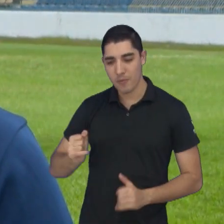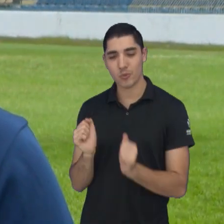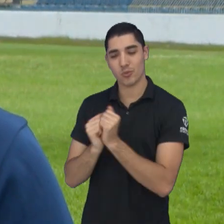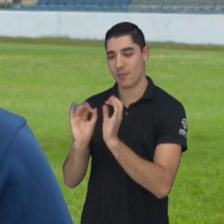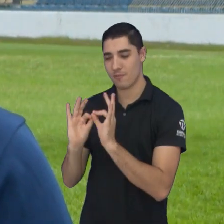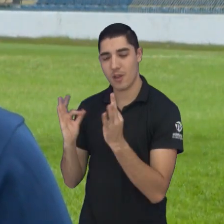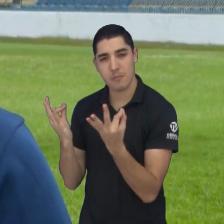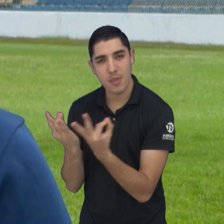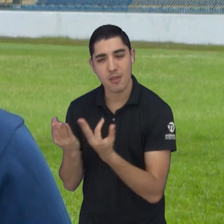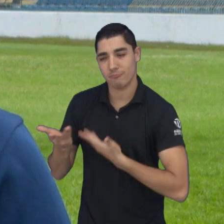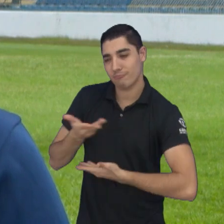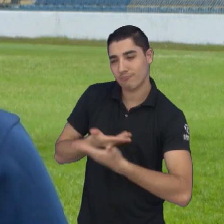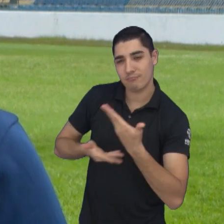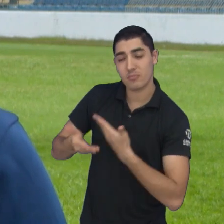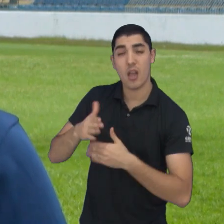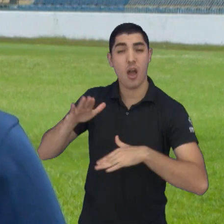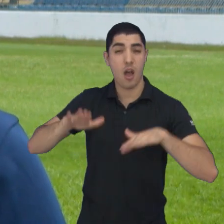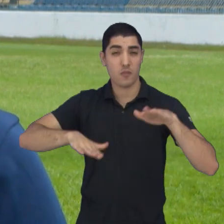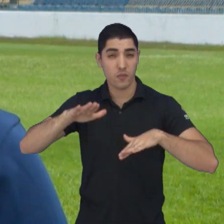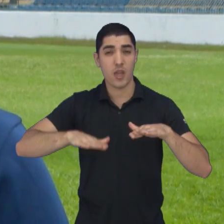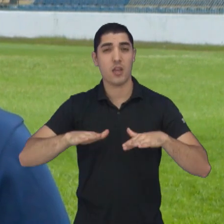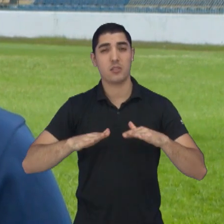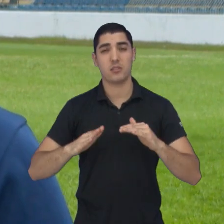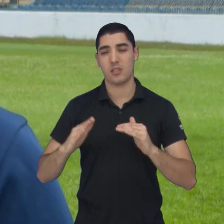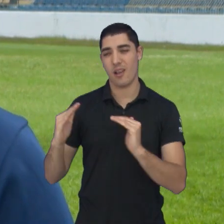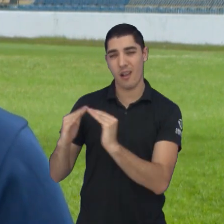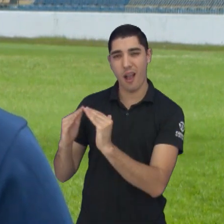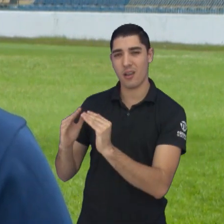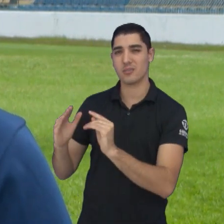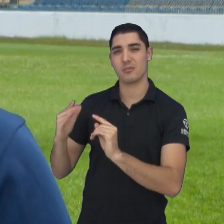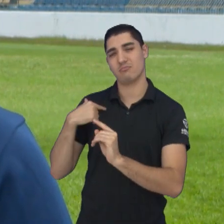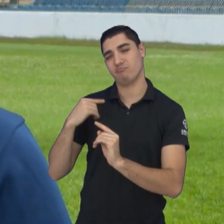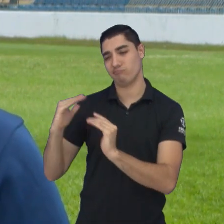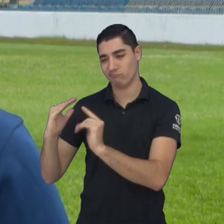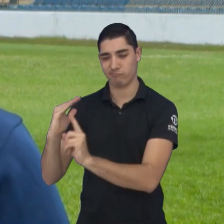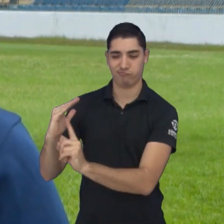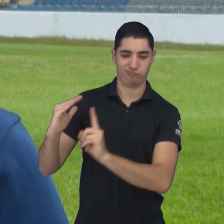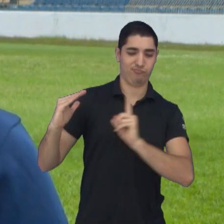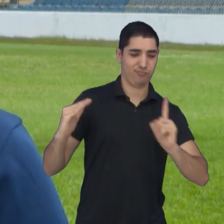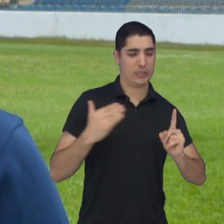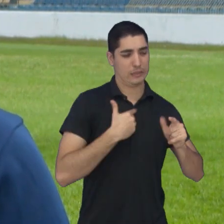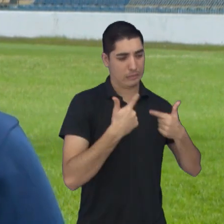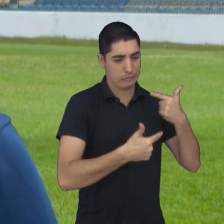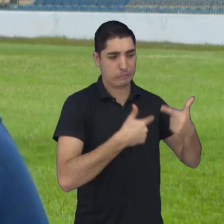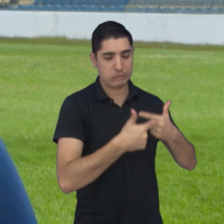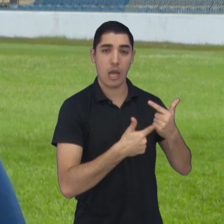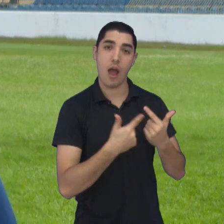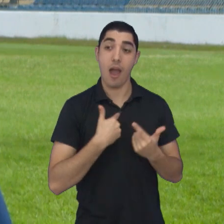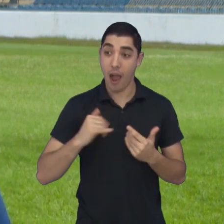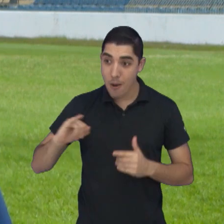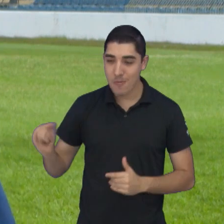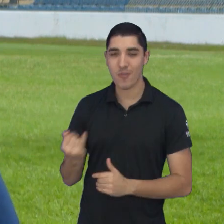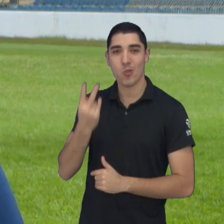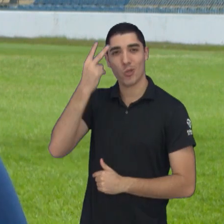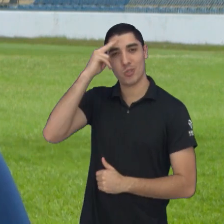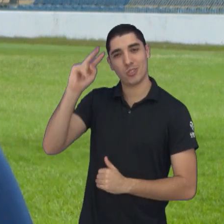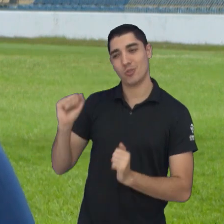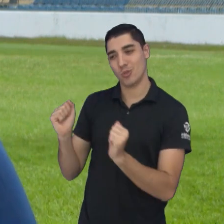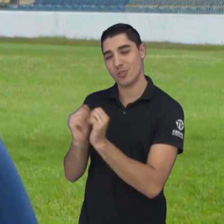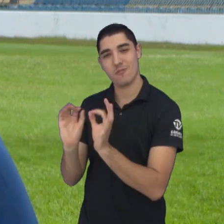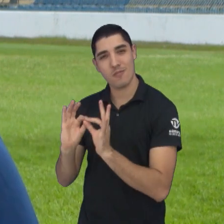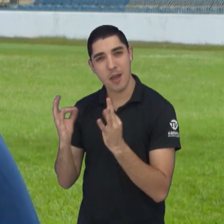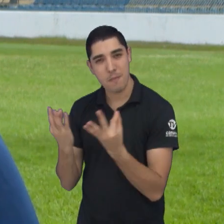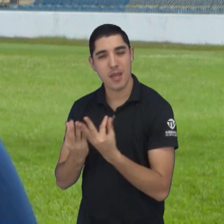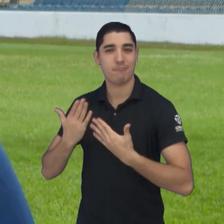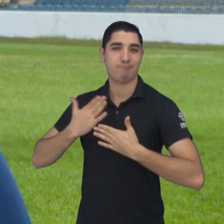família, né? A gente fica muito tempo fora de casa e tem muito pouco tempo para aproveitá-los. E graças a Deus a gente aproveitamos